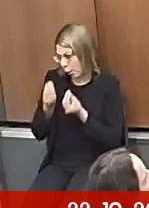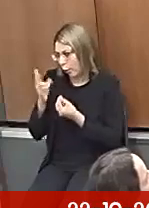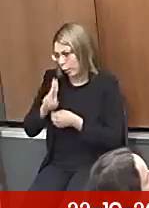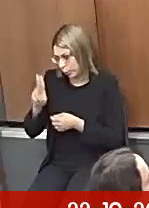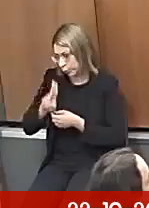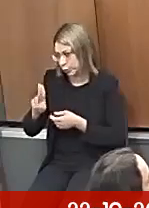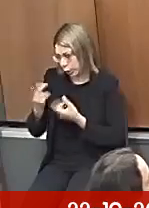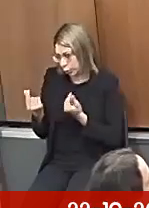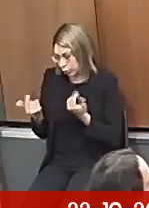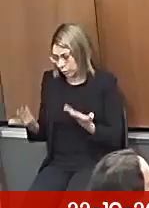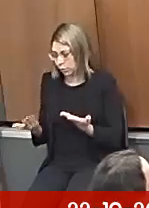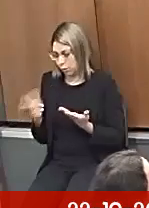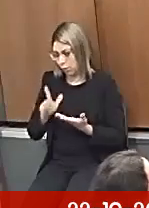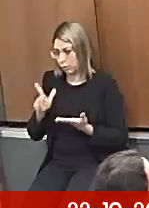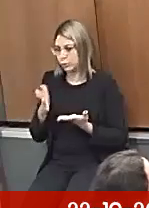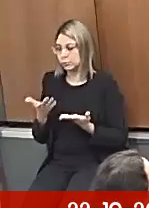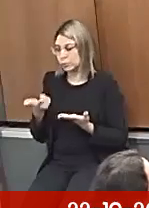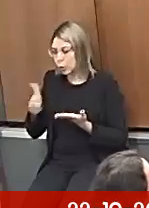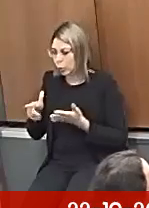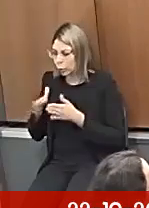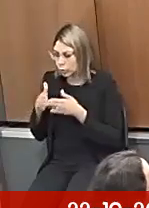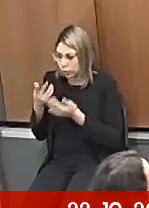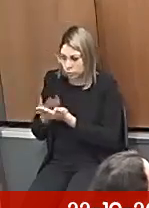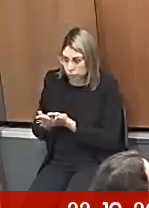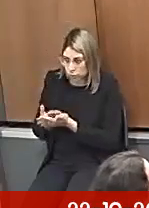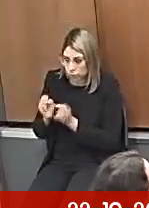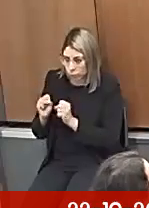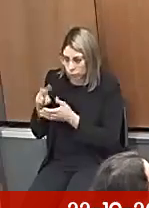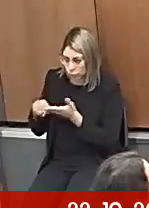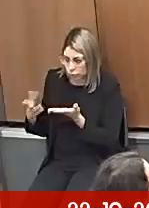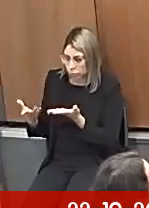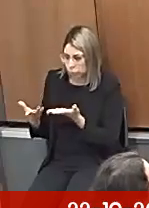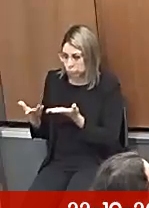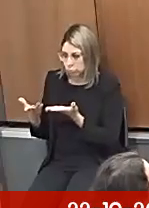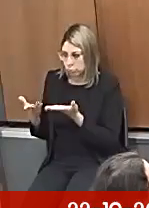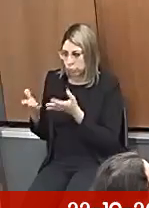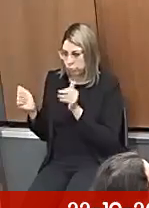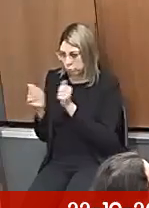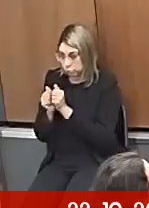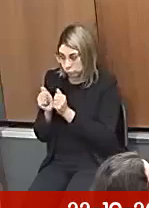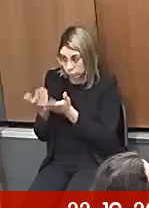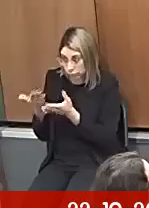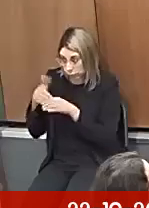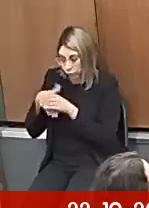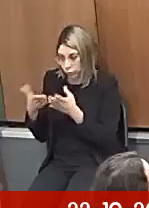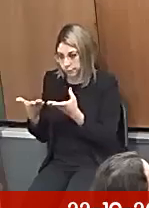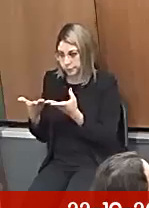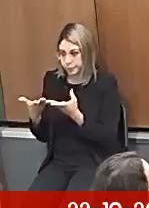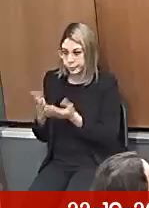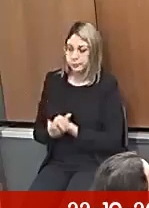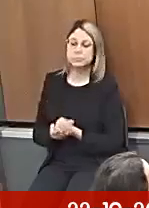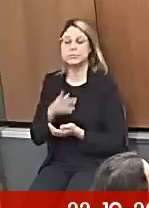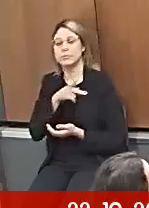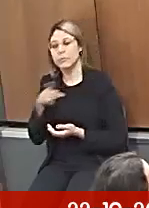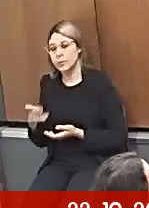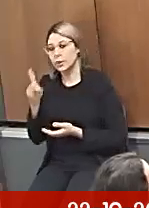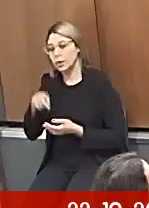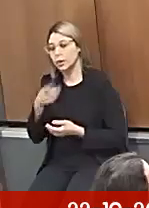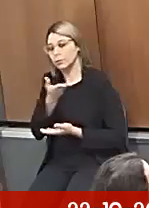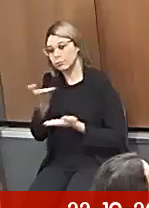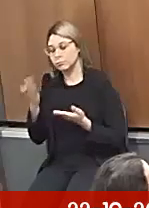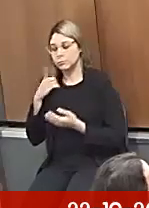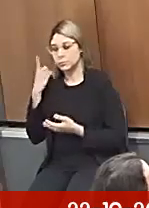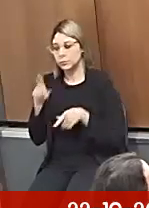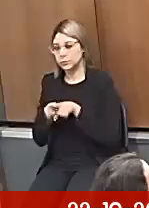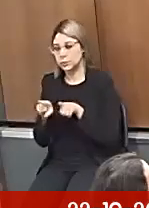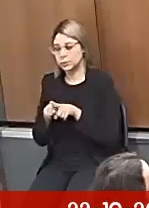este é o requerimento, mais dois aqui. Pode ler os dois, que a gente já coloca os cinco em votação. Senhor presidente, senhoras e senhores deputados,